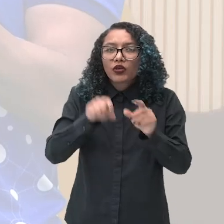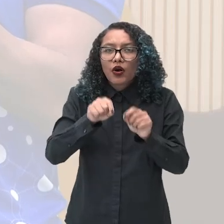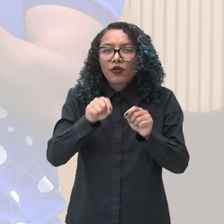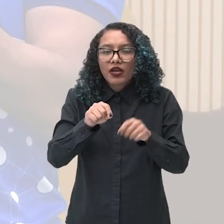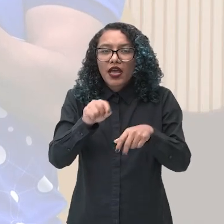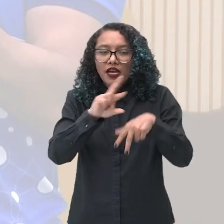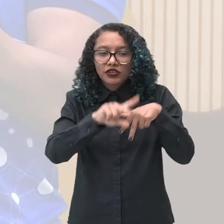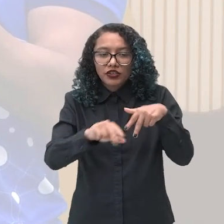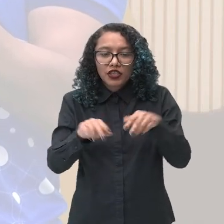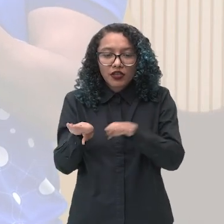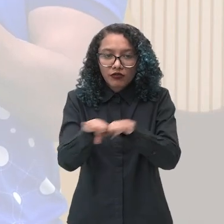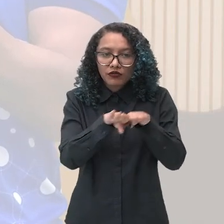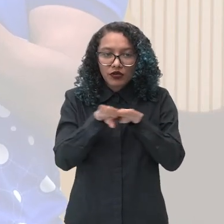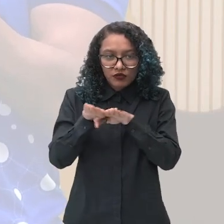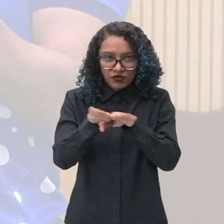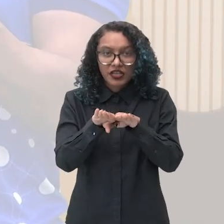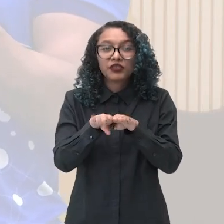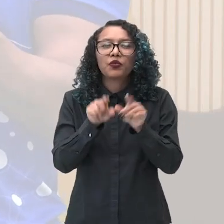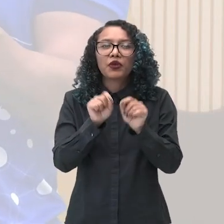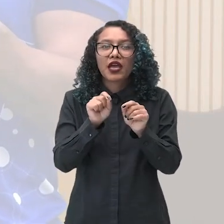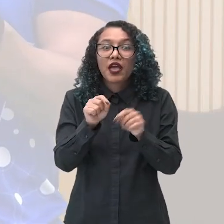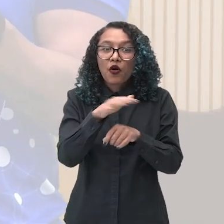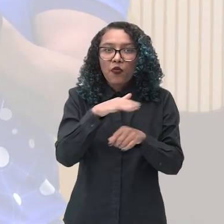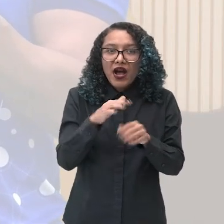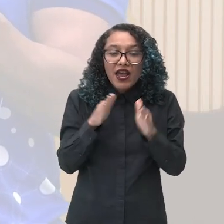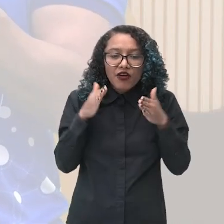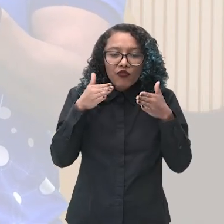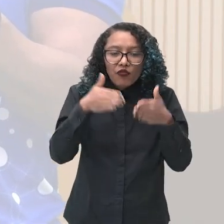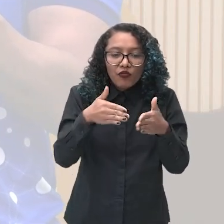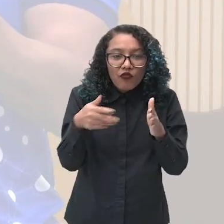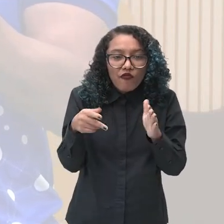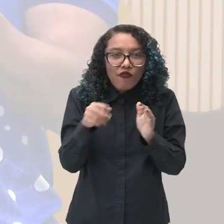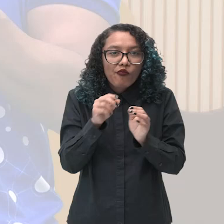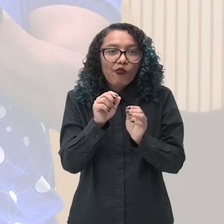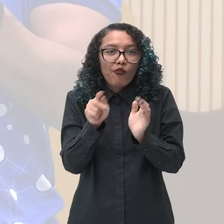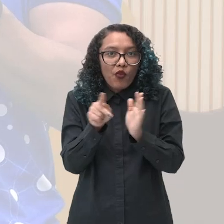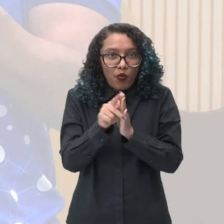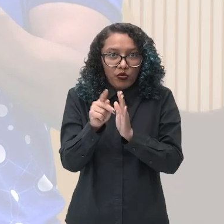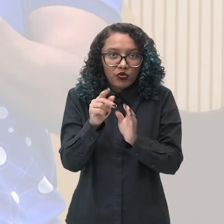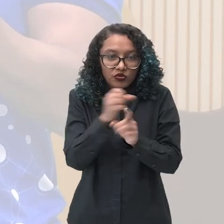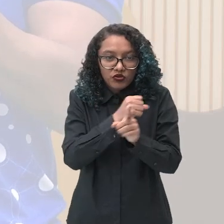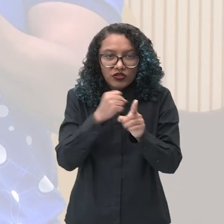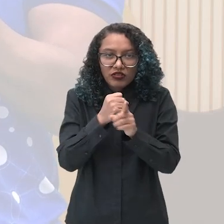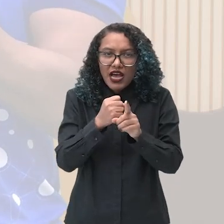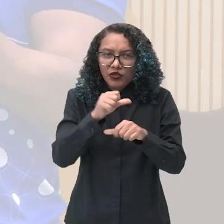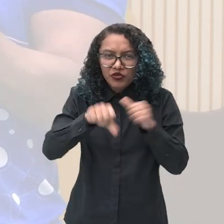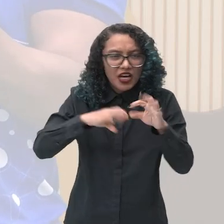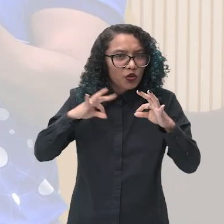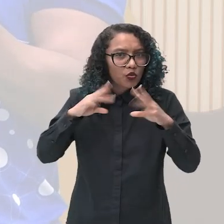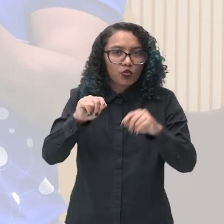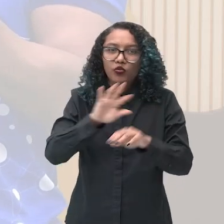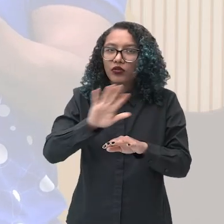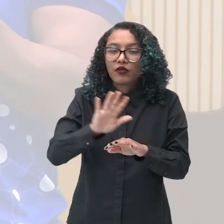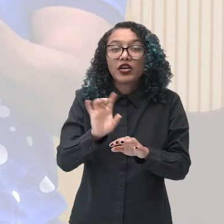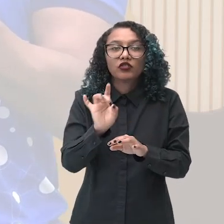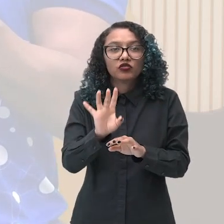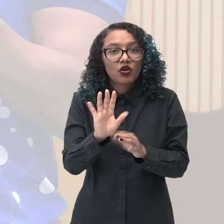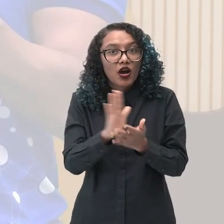ponto específico dentro da sociedade. Elas não querem mudar o regime político, elas não querem mudar tudo, elas querem mudar essas